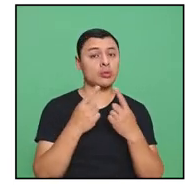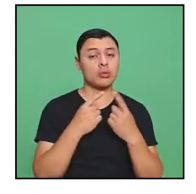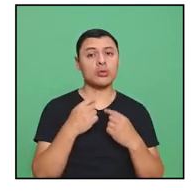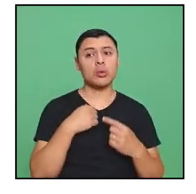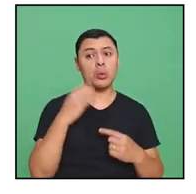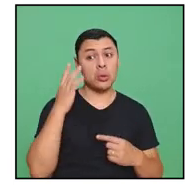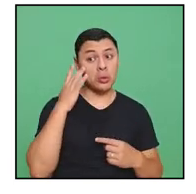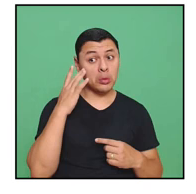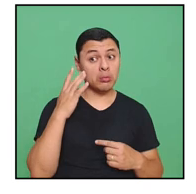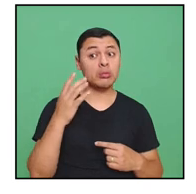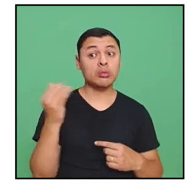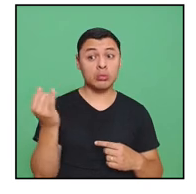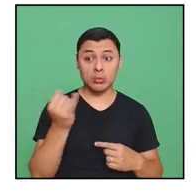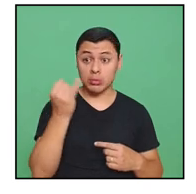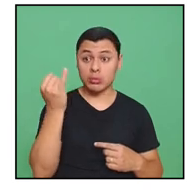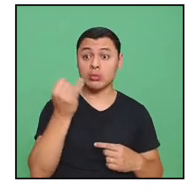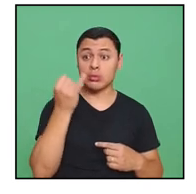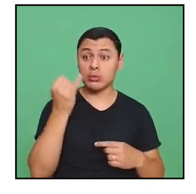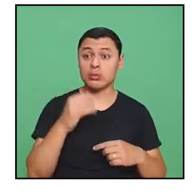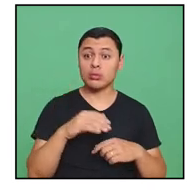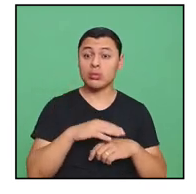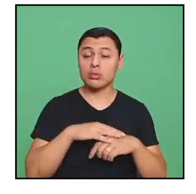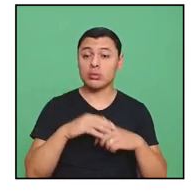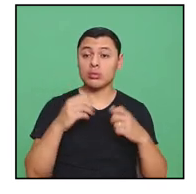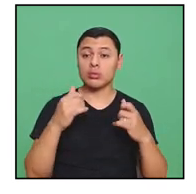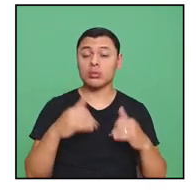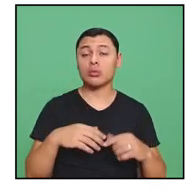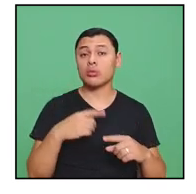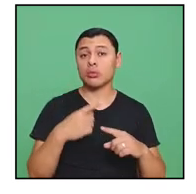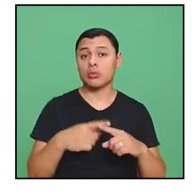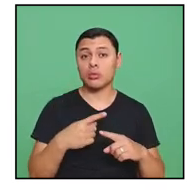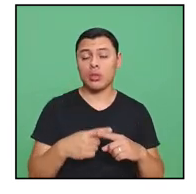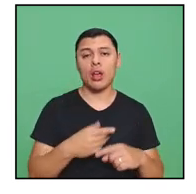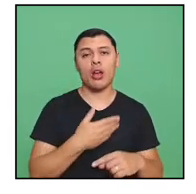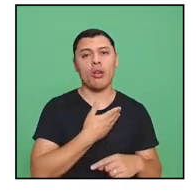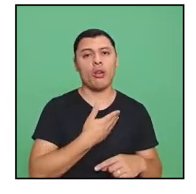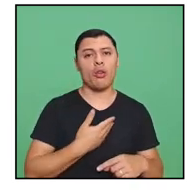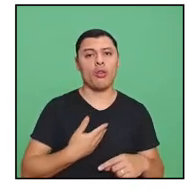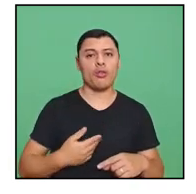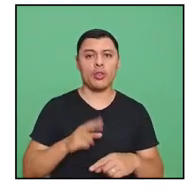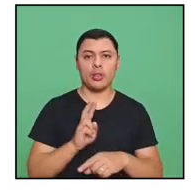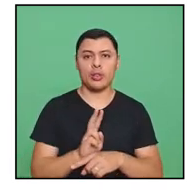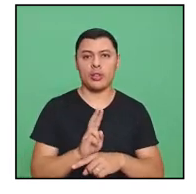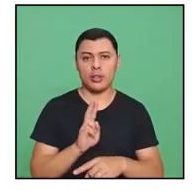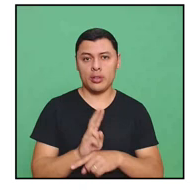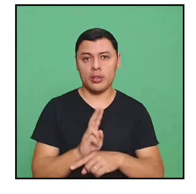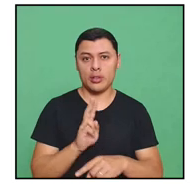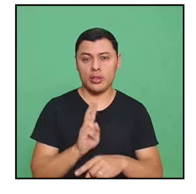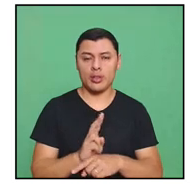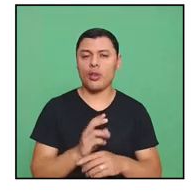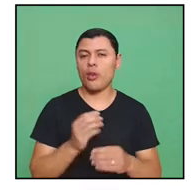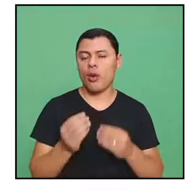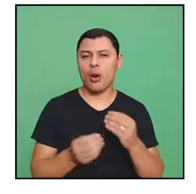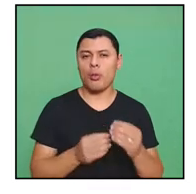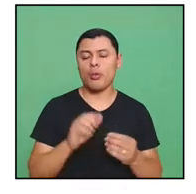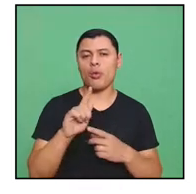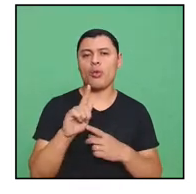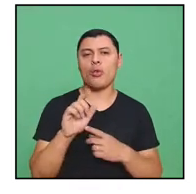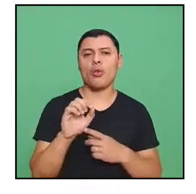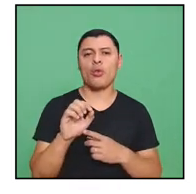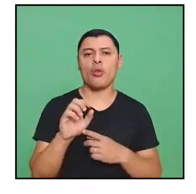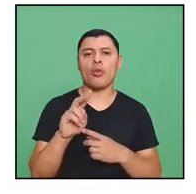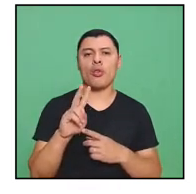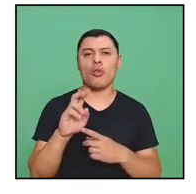bem bacana a gente trazer, porque é a questão da governança. Como que a gente. E aí eu queria trazer, pedir para você falar um pouco